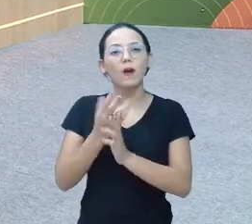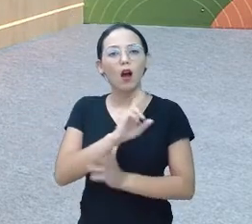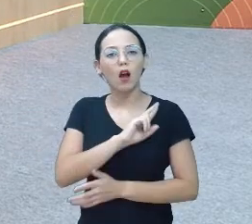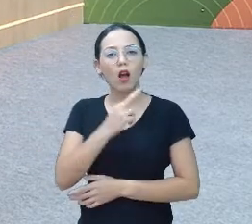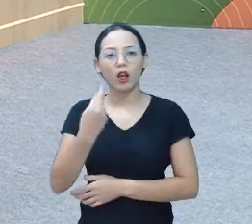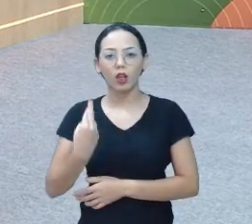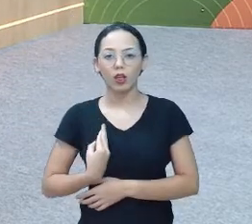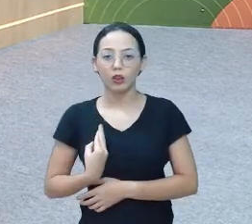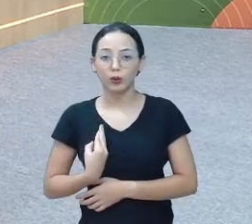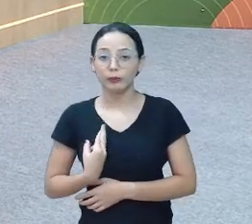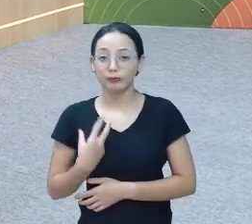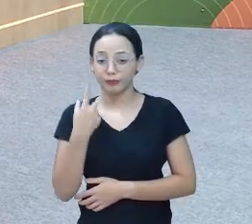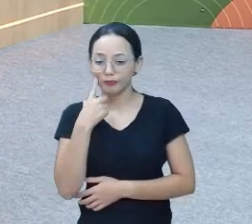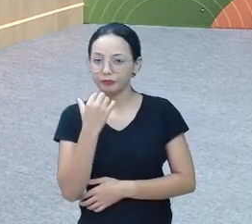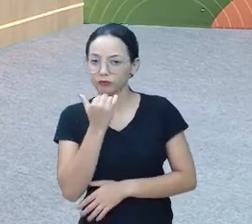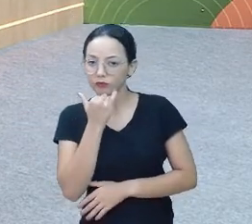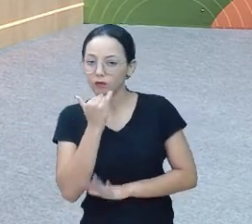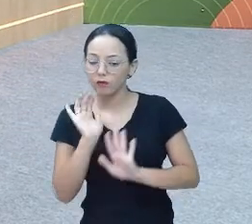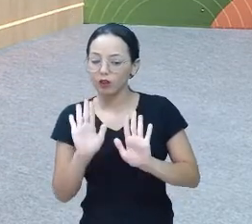depois